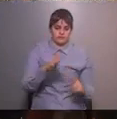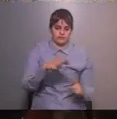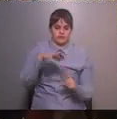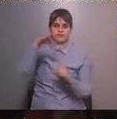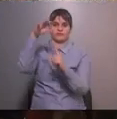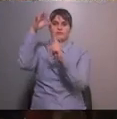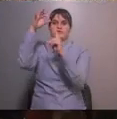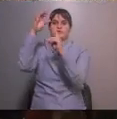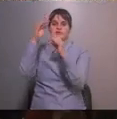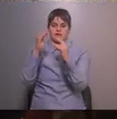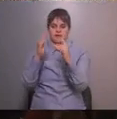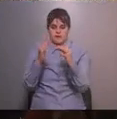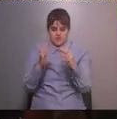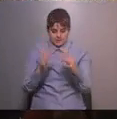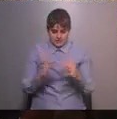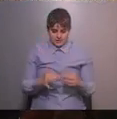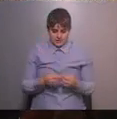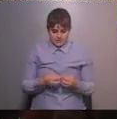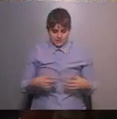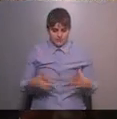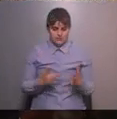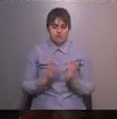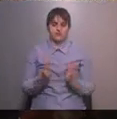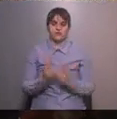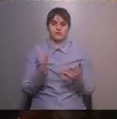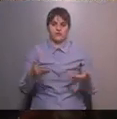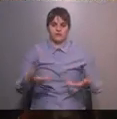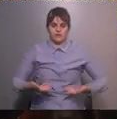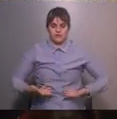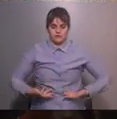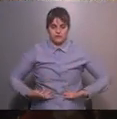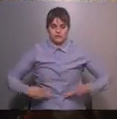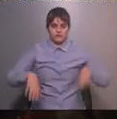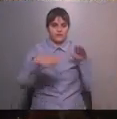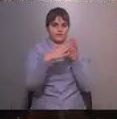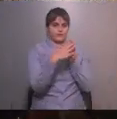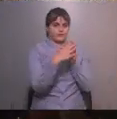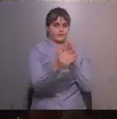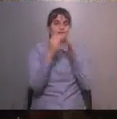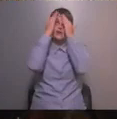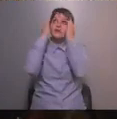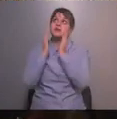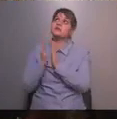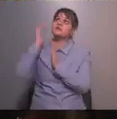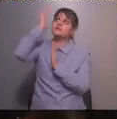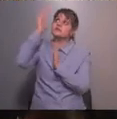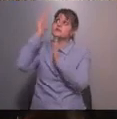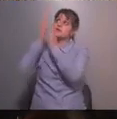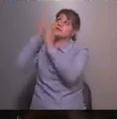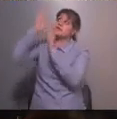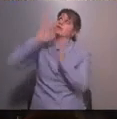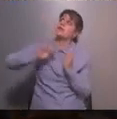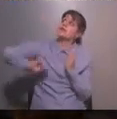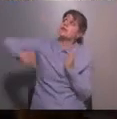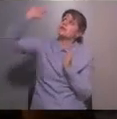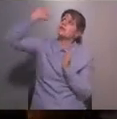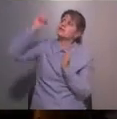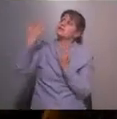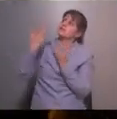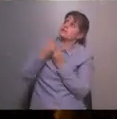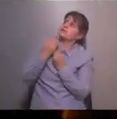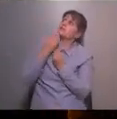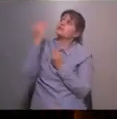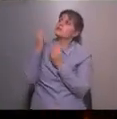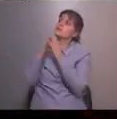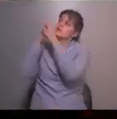entre toutes les femmes. Et Jésus, le fruit de vos entrailles, est béni. Santa Maria, Mãe de Deus, rogai